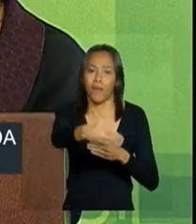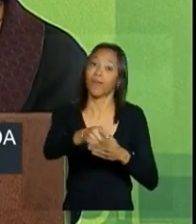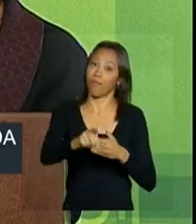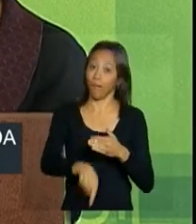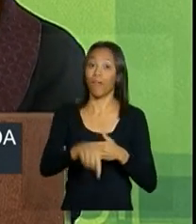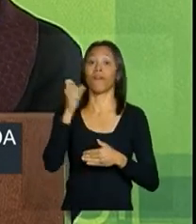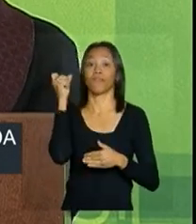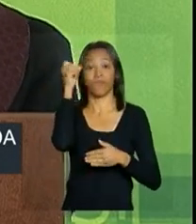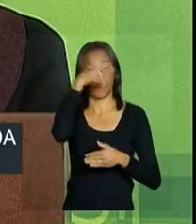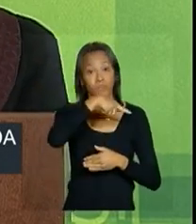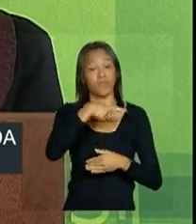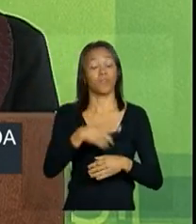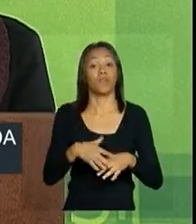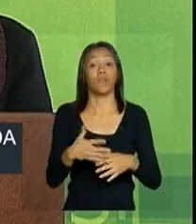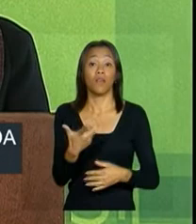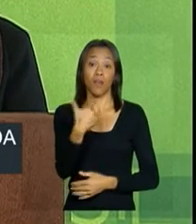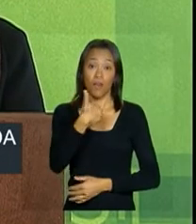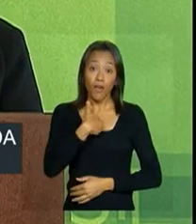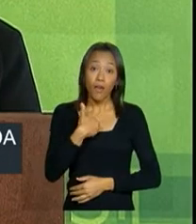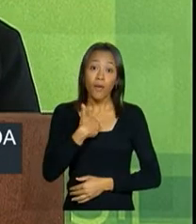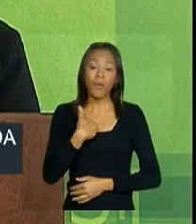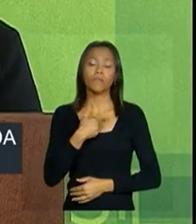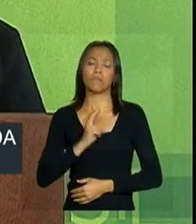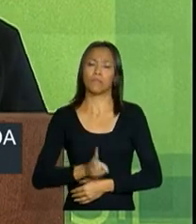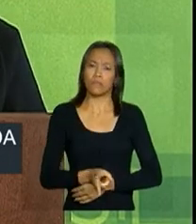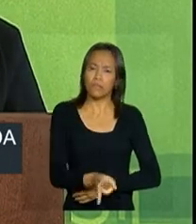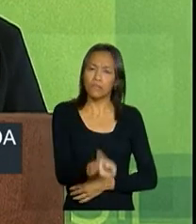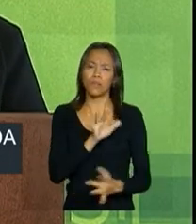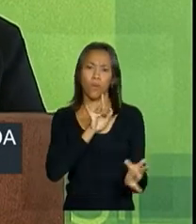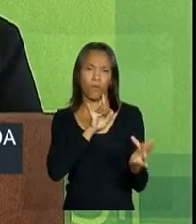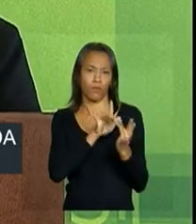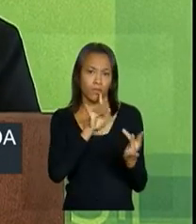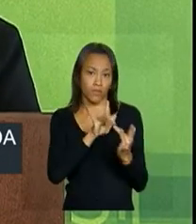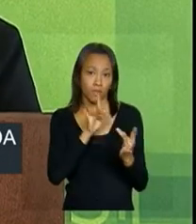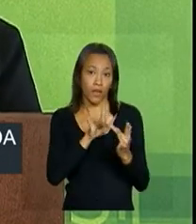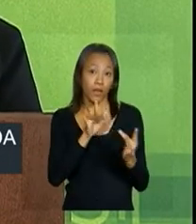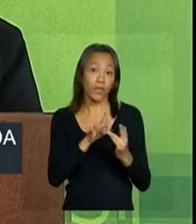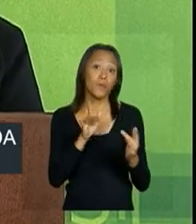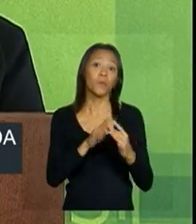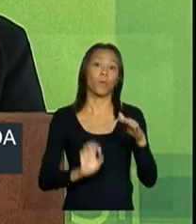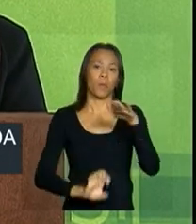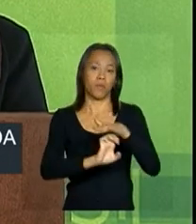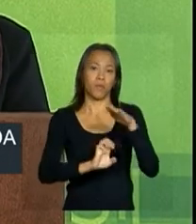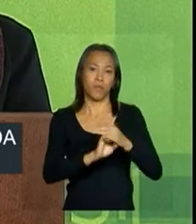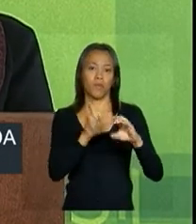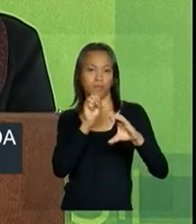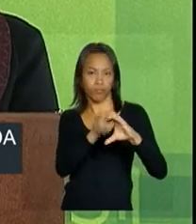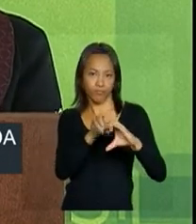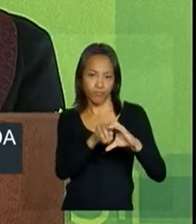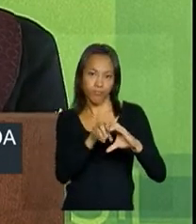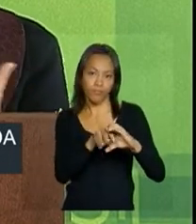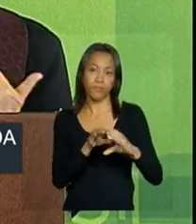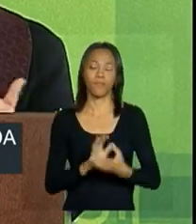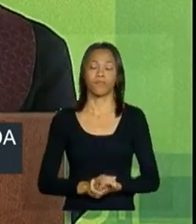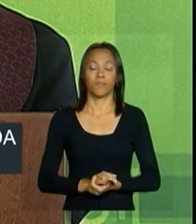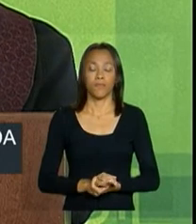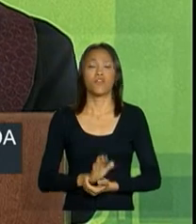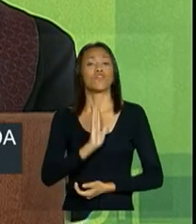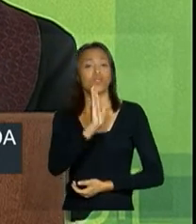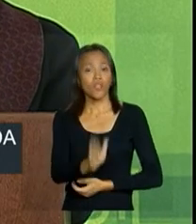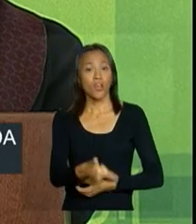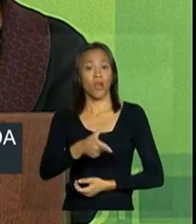difícil e eu em contato com a Rede Globo e Como já